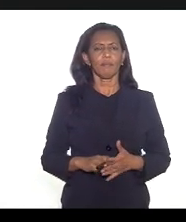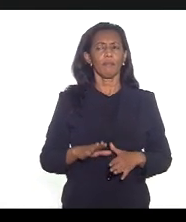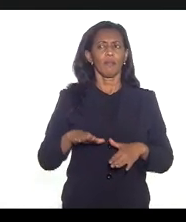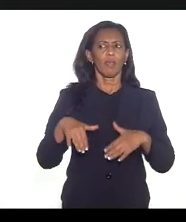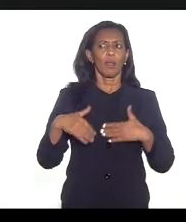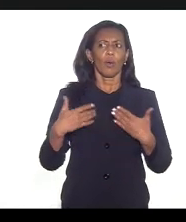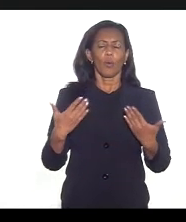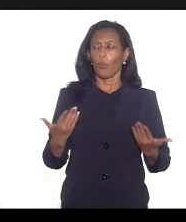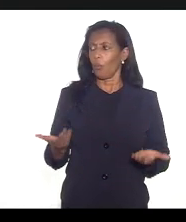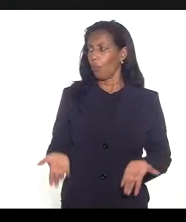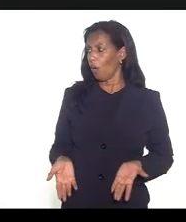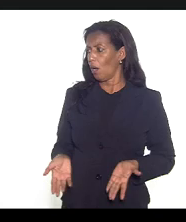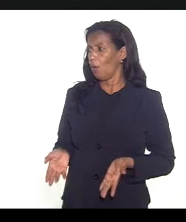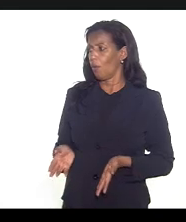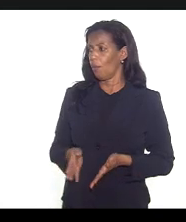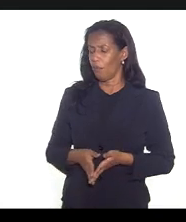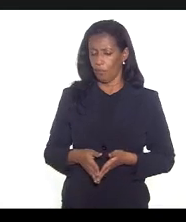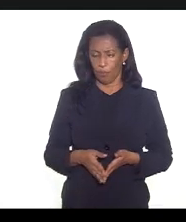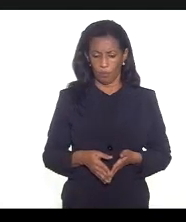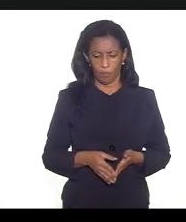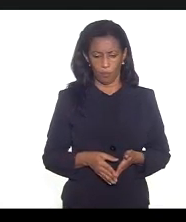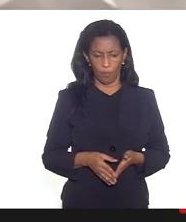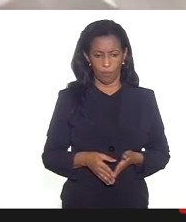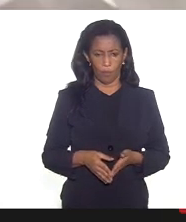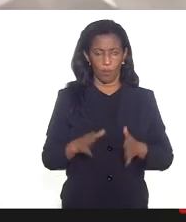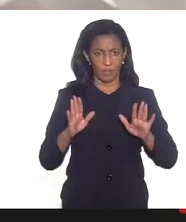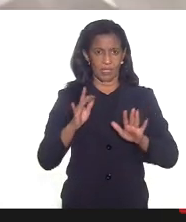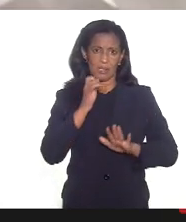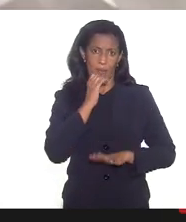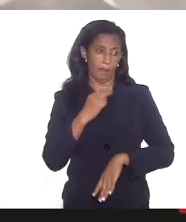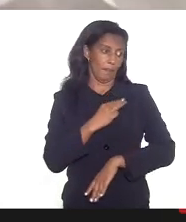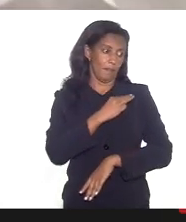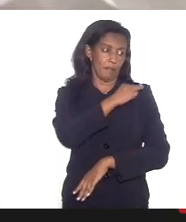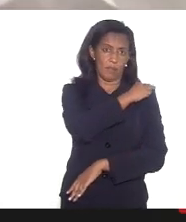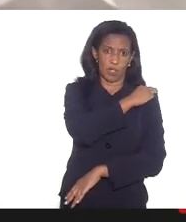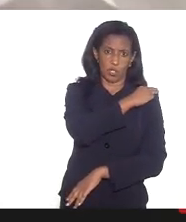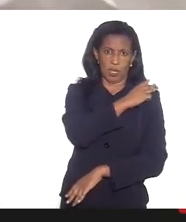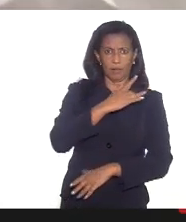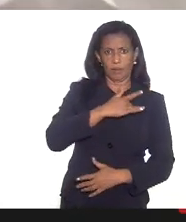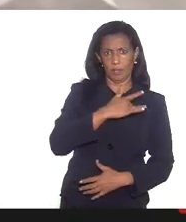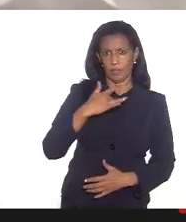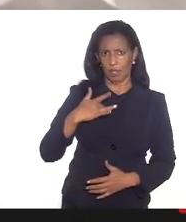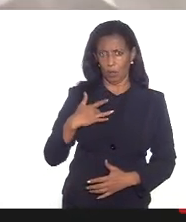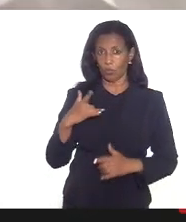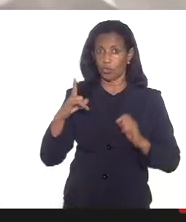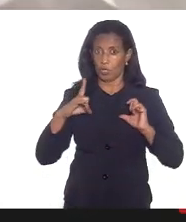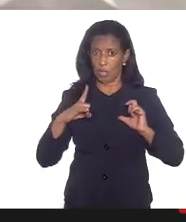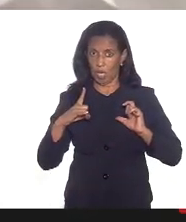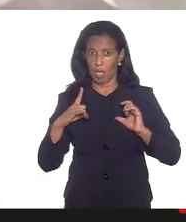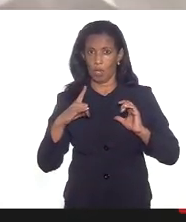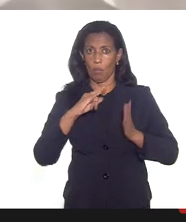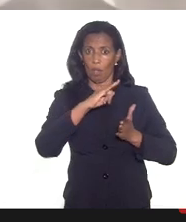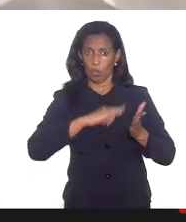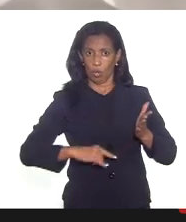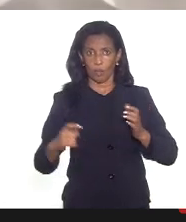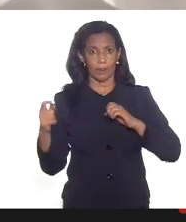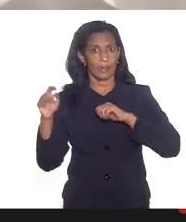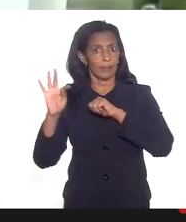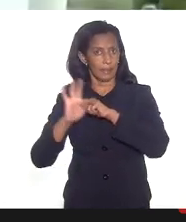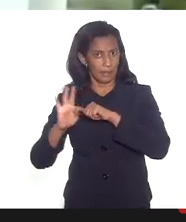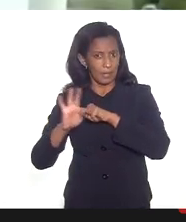a orientação e na verdade a o ministério da saúde tem uma orientação tem uma lata técnica né